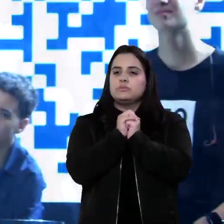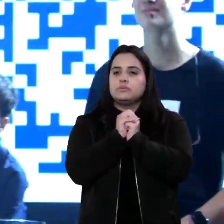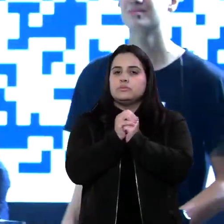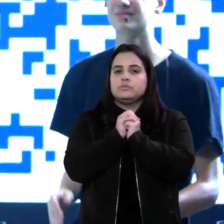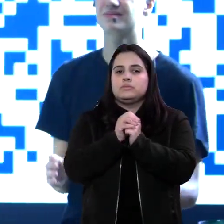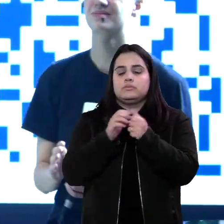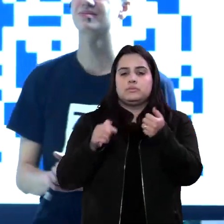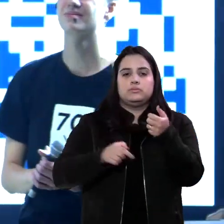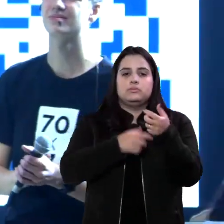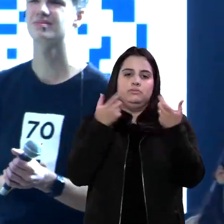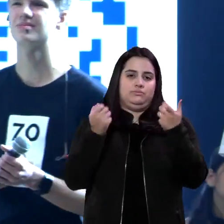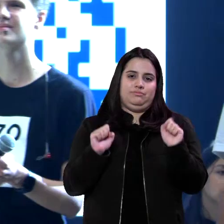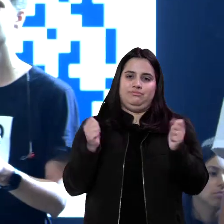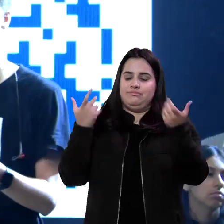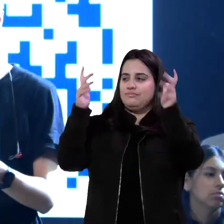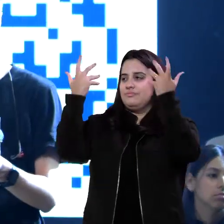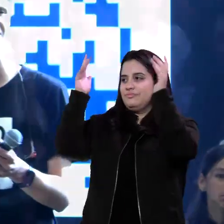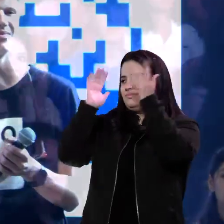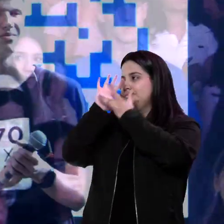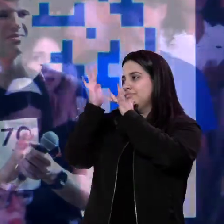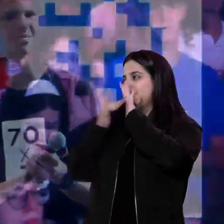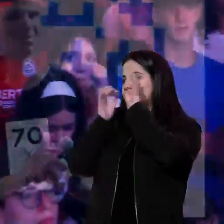O segundo, pode aplaudir Jesus.